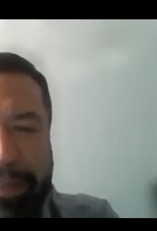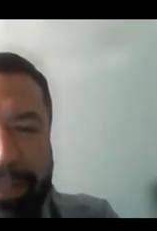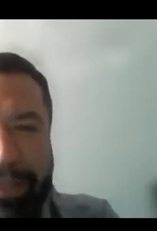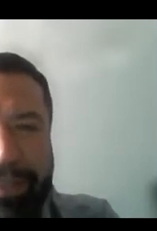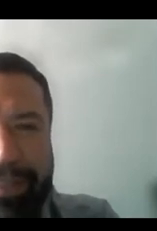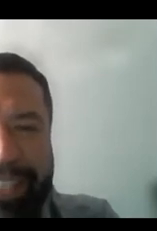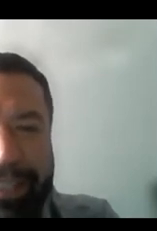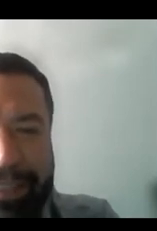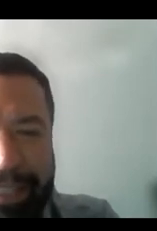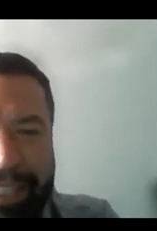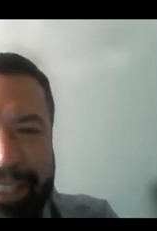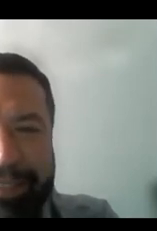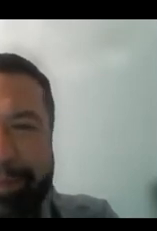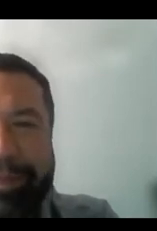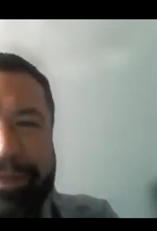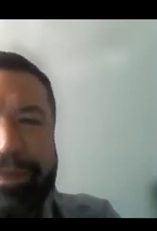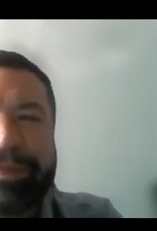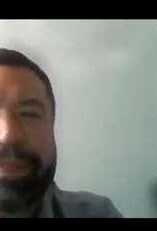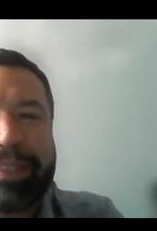Seja bem-vindo, professor Wagner.